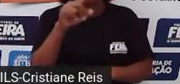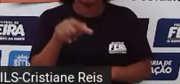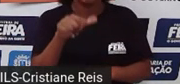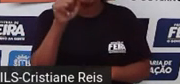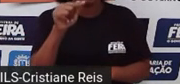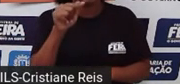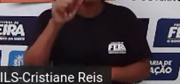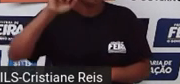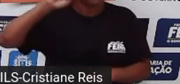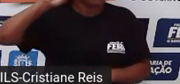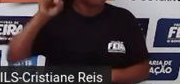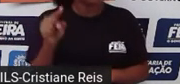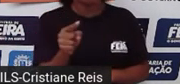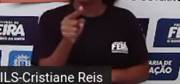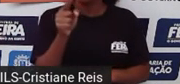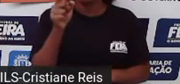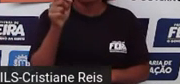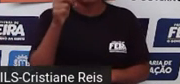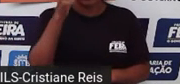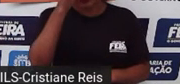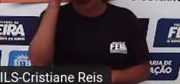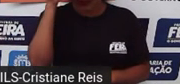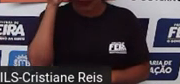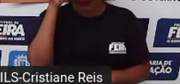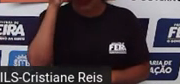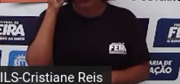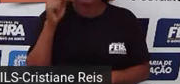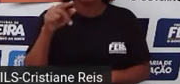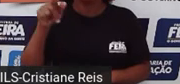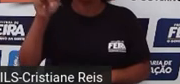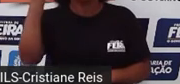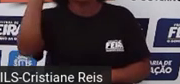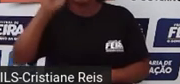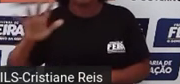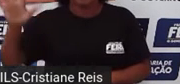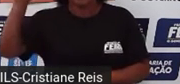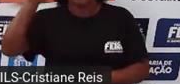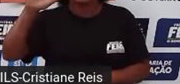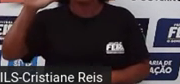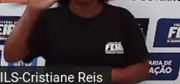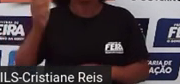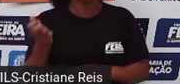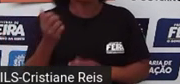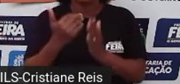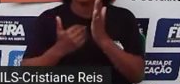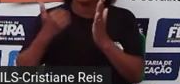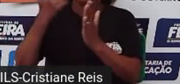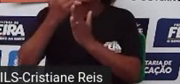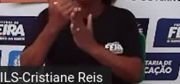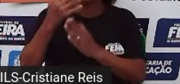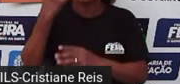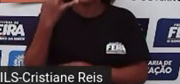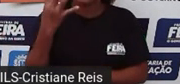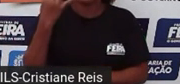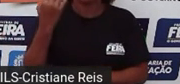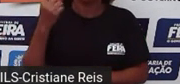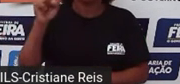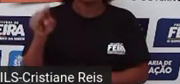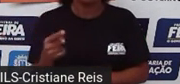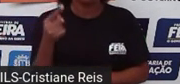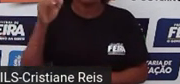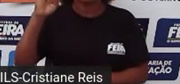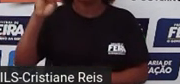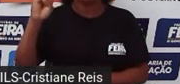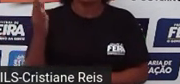de pessoas e e da população da Ásia 4 bilhões de 100 milhões de habitantes é você seja 4,1